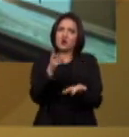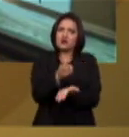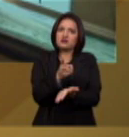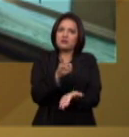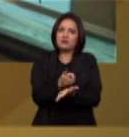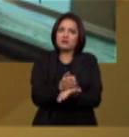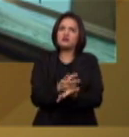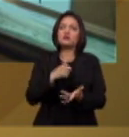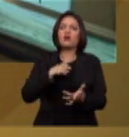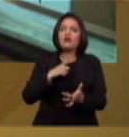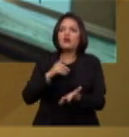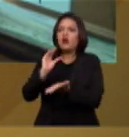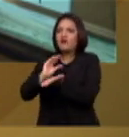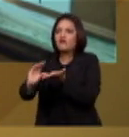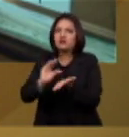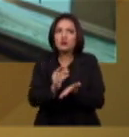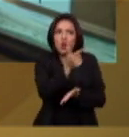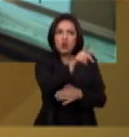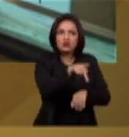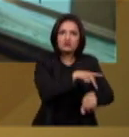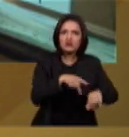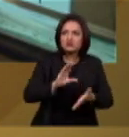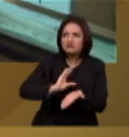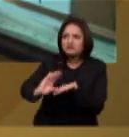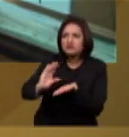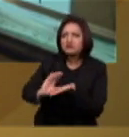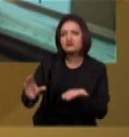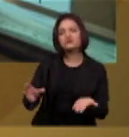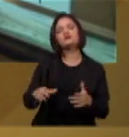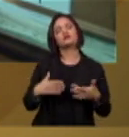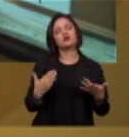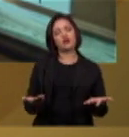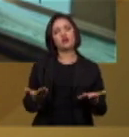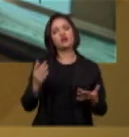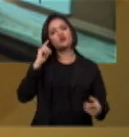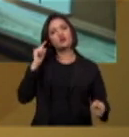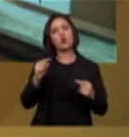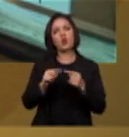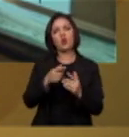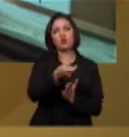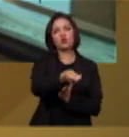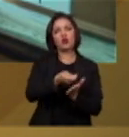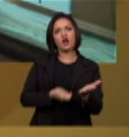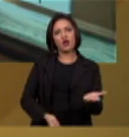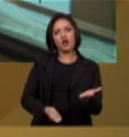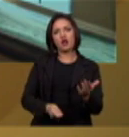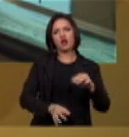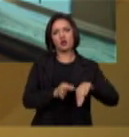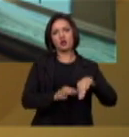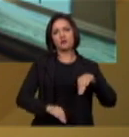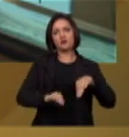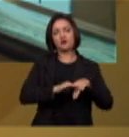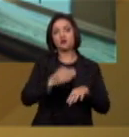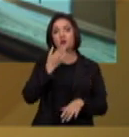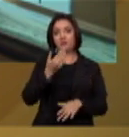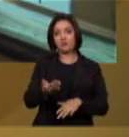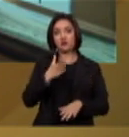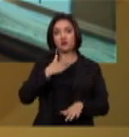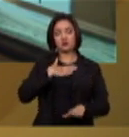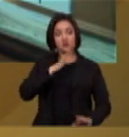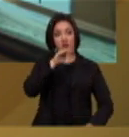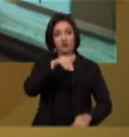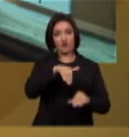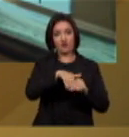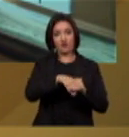inclusive, investimentos estrangeiros. Acompanho Sua Excelência, o ministro relator, e pedindo a juntada ao